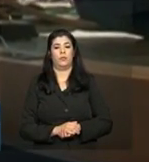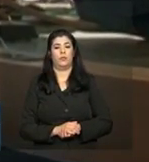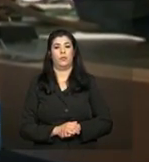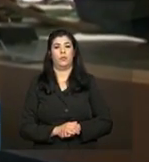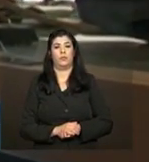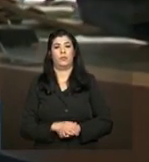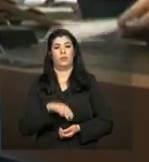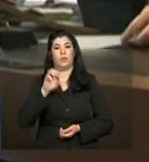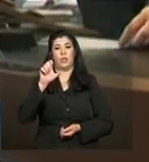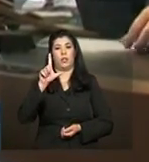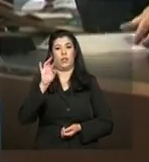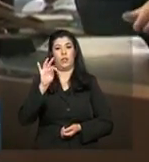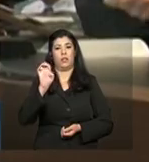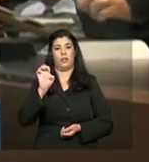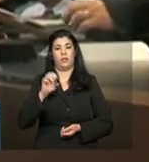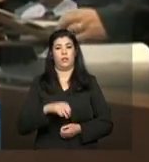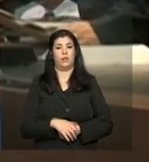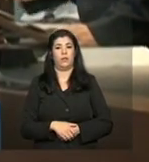Corretora Elite.